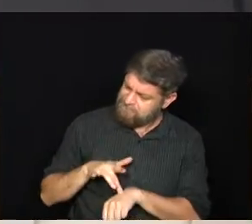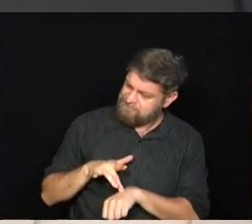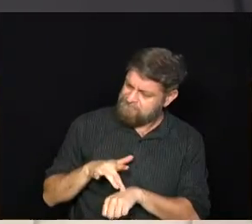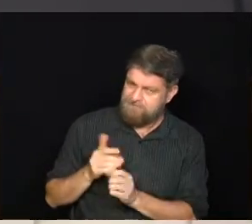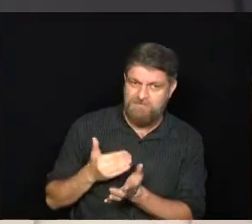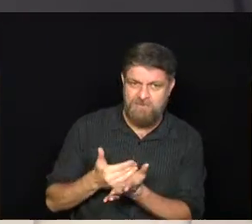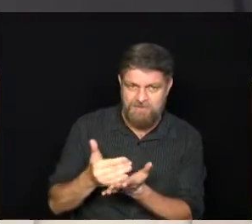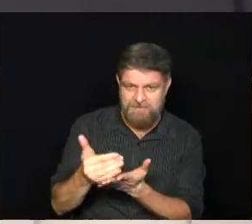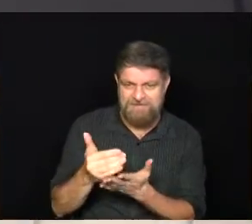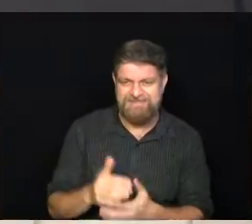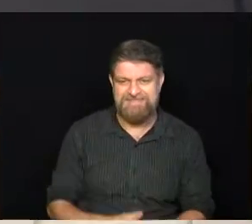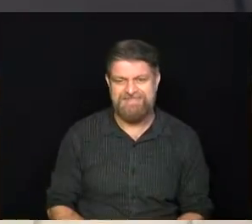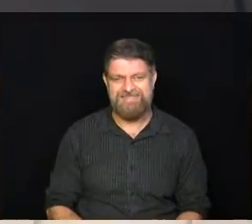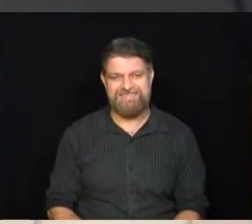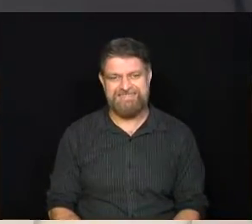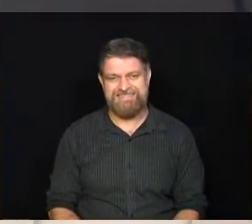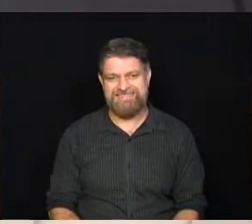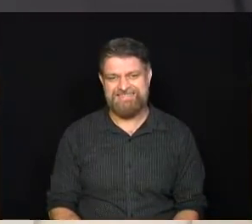inicial.